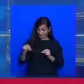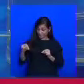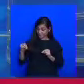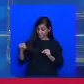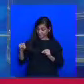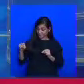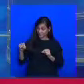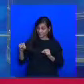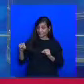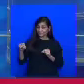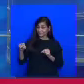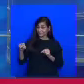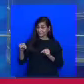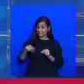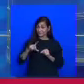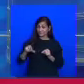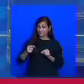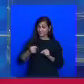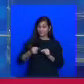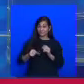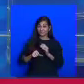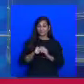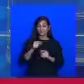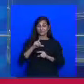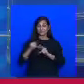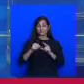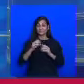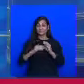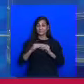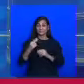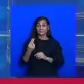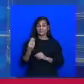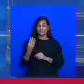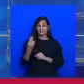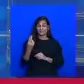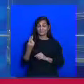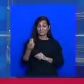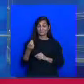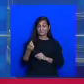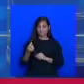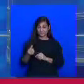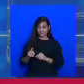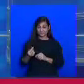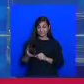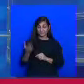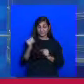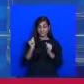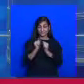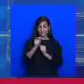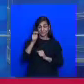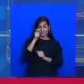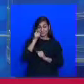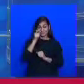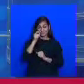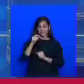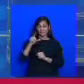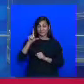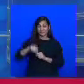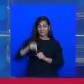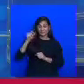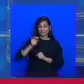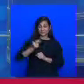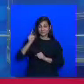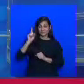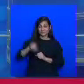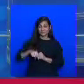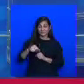dezenas sorteadas no primeiro sorteio da dupla cena, concurso 2421. Confira comigo, os números sorteados foram